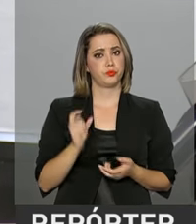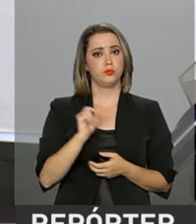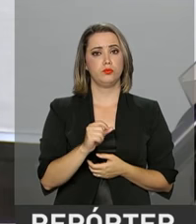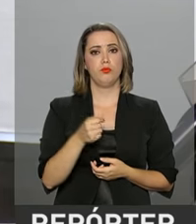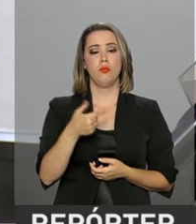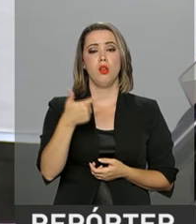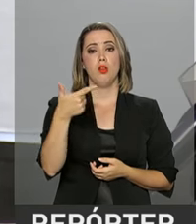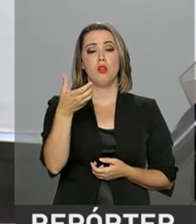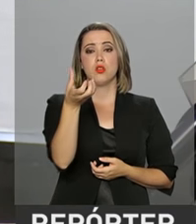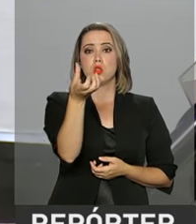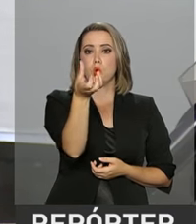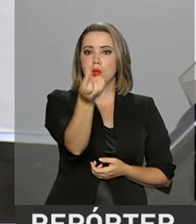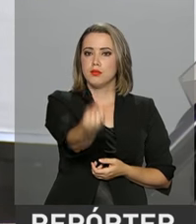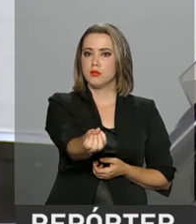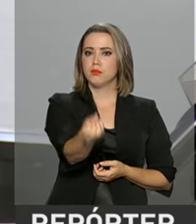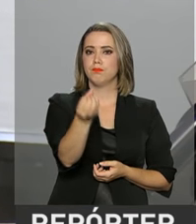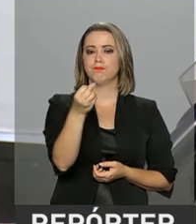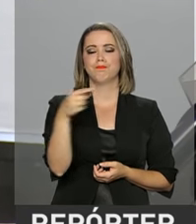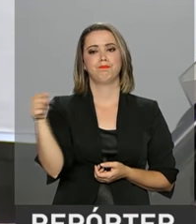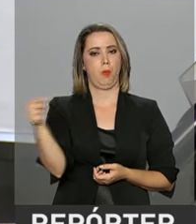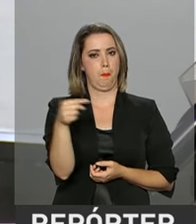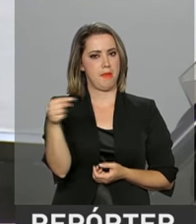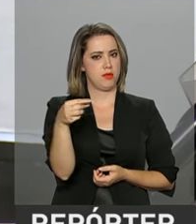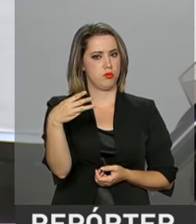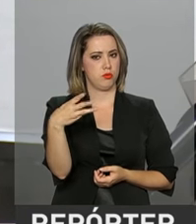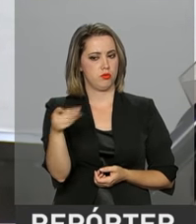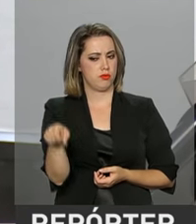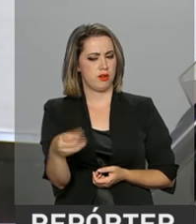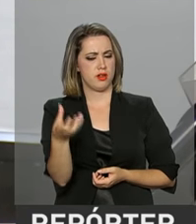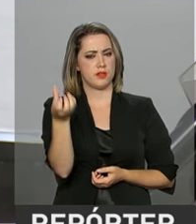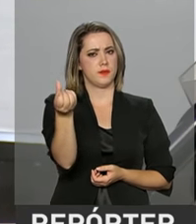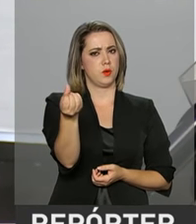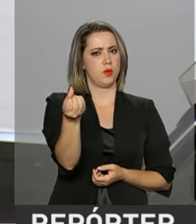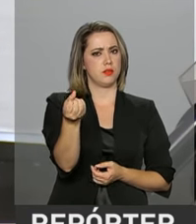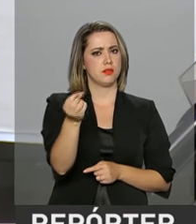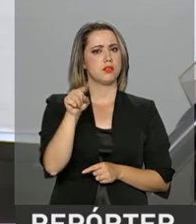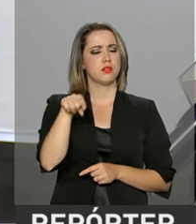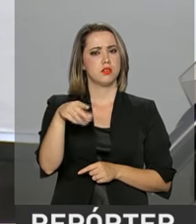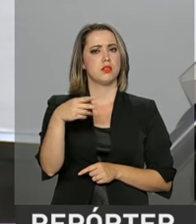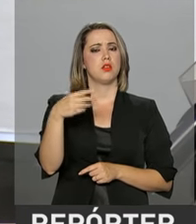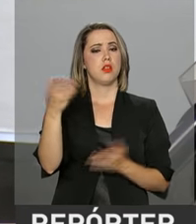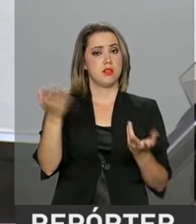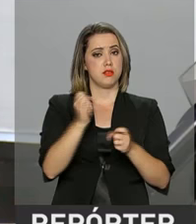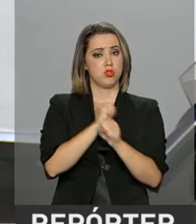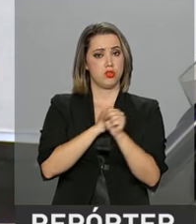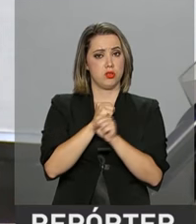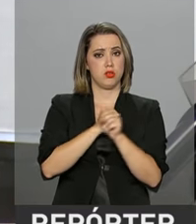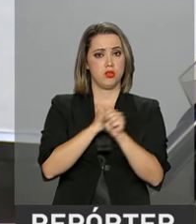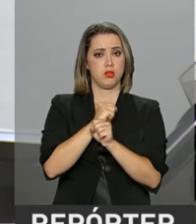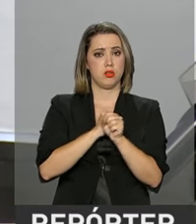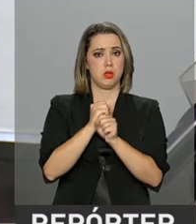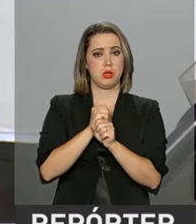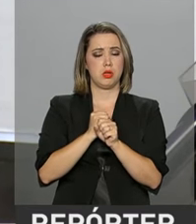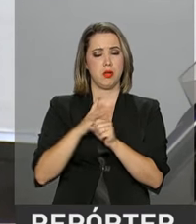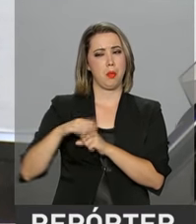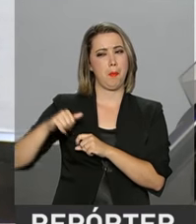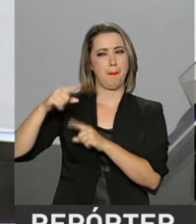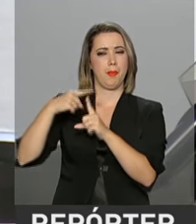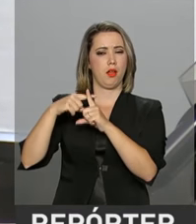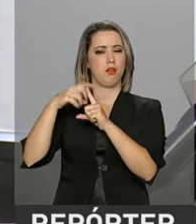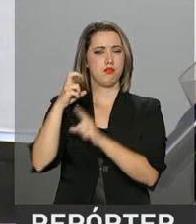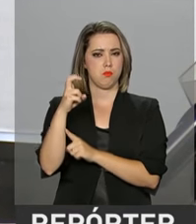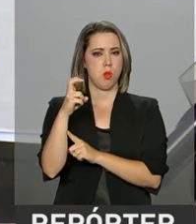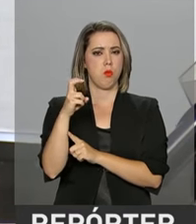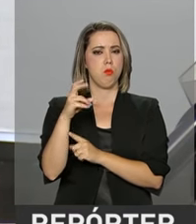2016 - 37 mais meio de novo na ponta